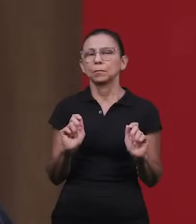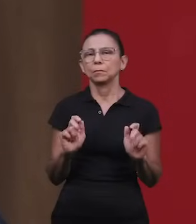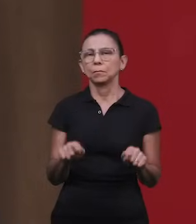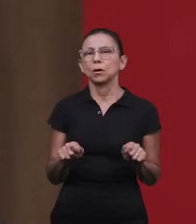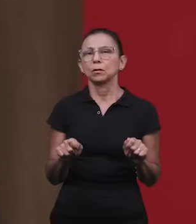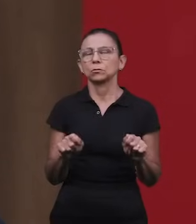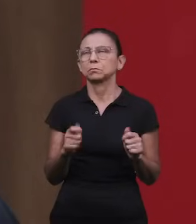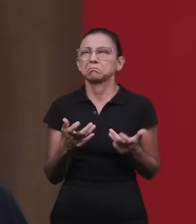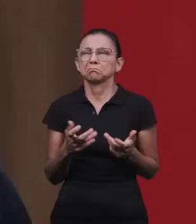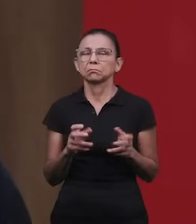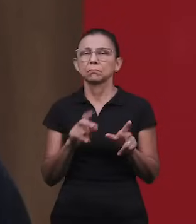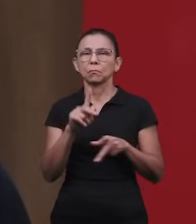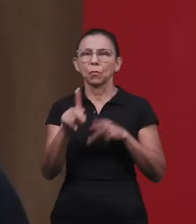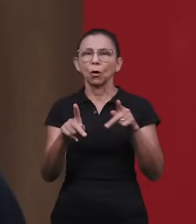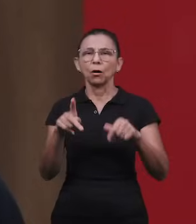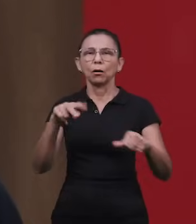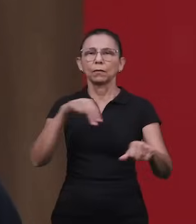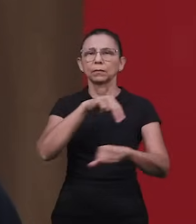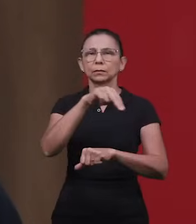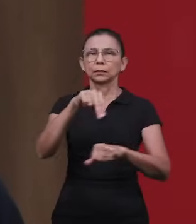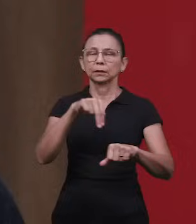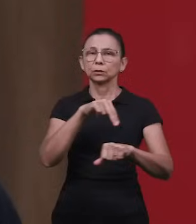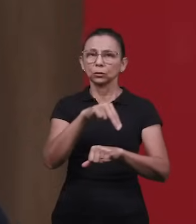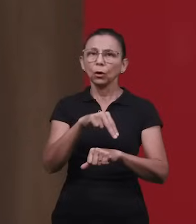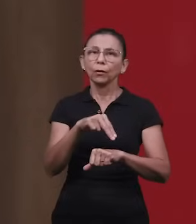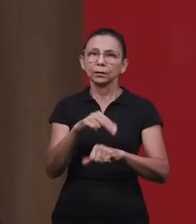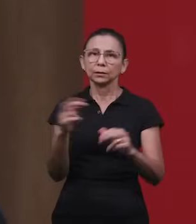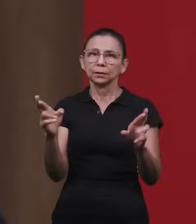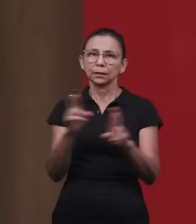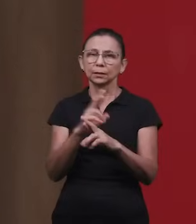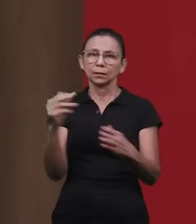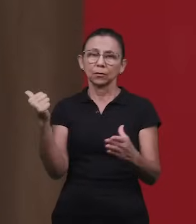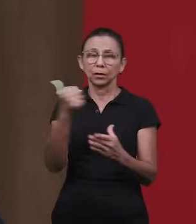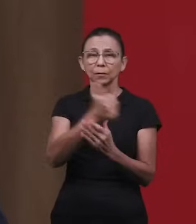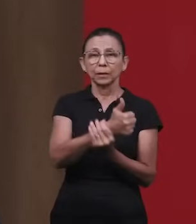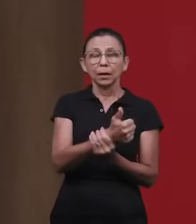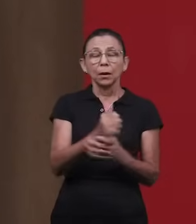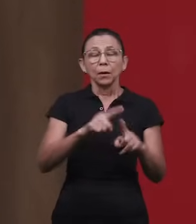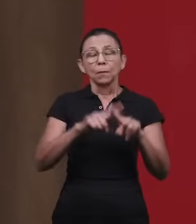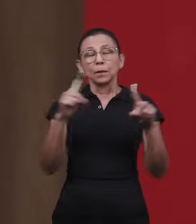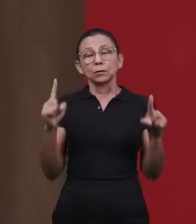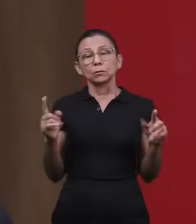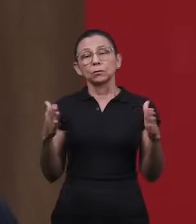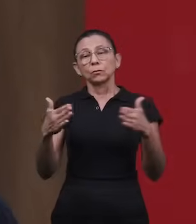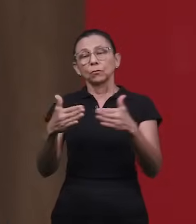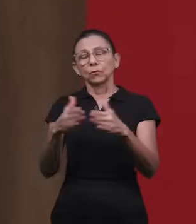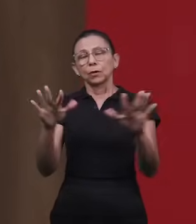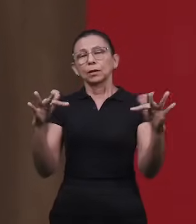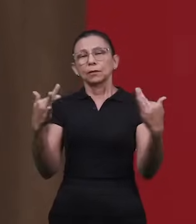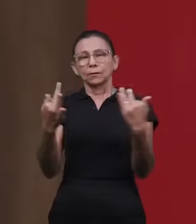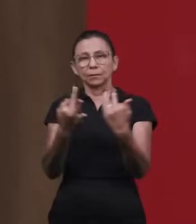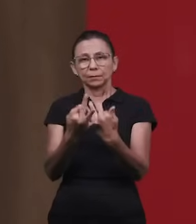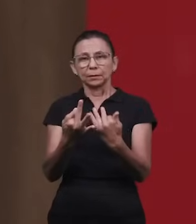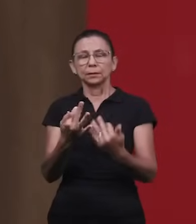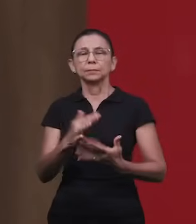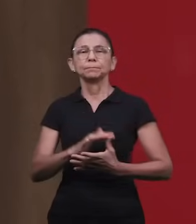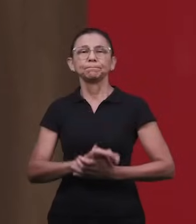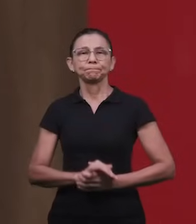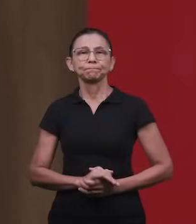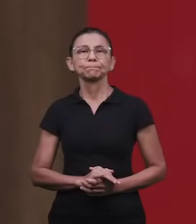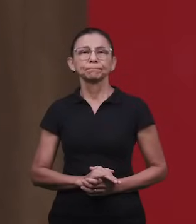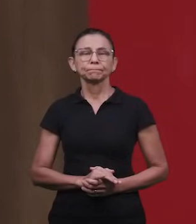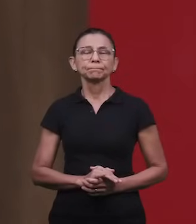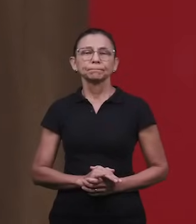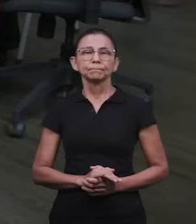Mas dentro do assunto nosso aqui, nós aplicamos o quê? O que Deus quer, ele deseja. É interesse de Deus que as famílias